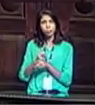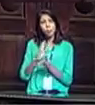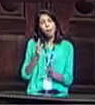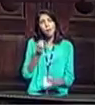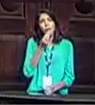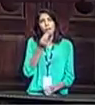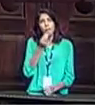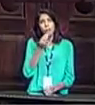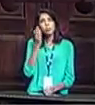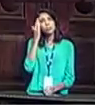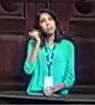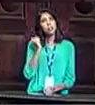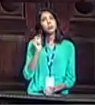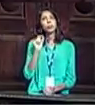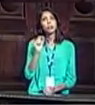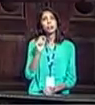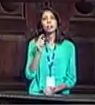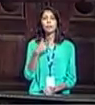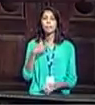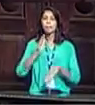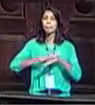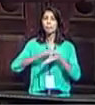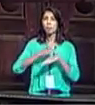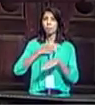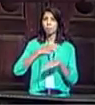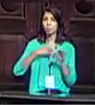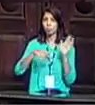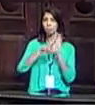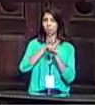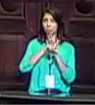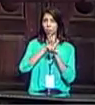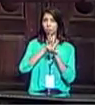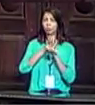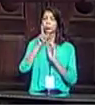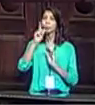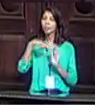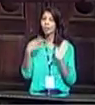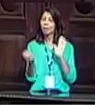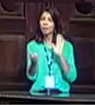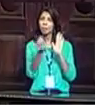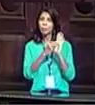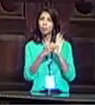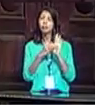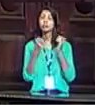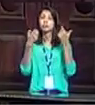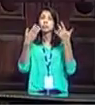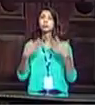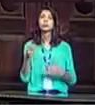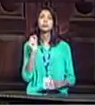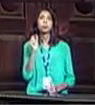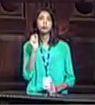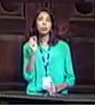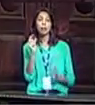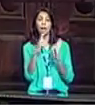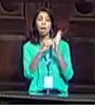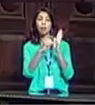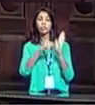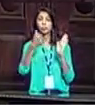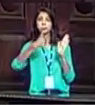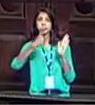Obviamente, vou citar uma de minha autoria, que a emenda diz o seguinte, ou o artigo